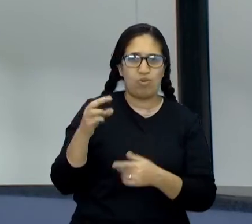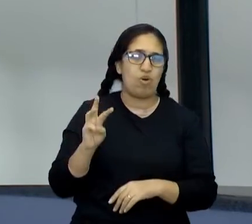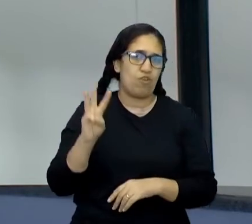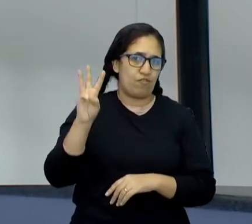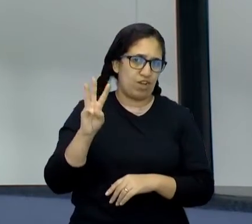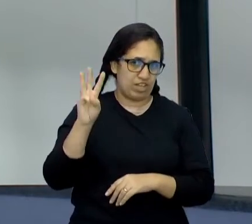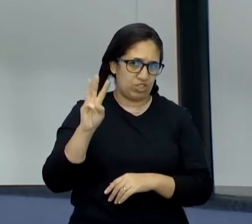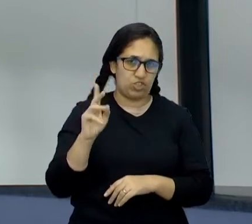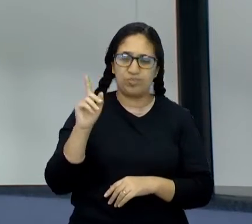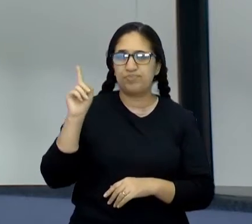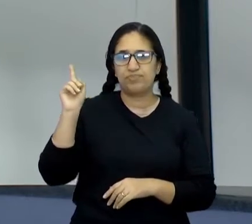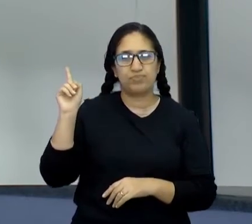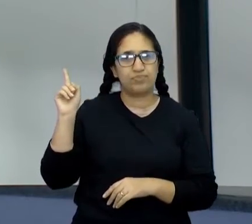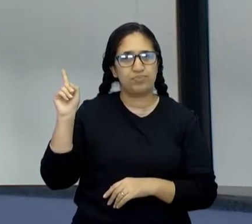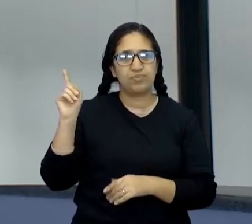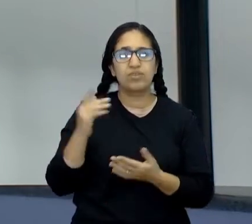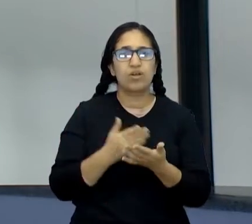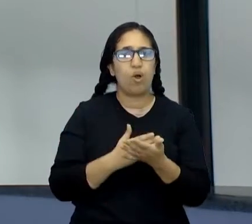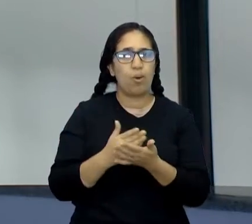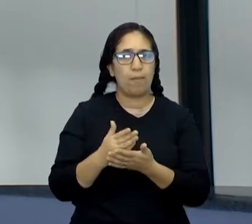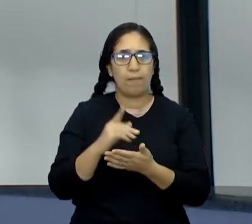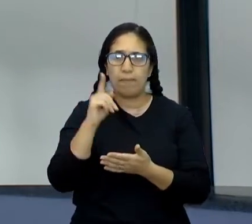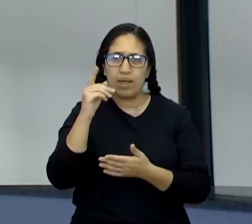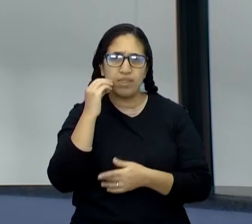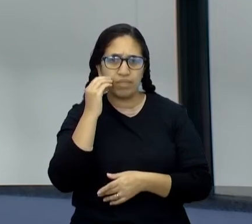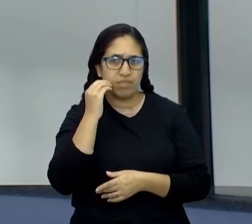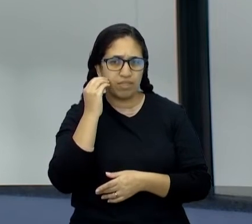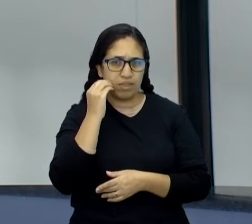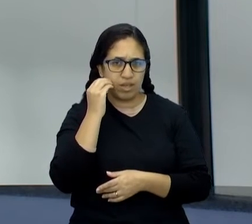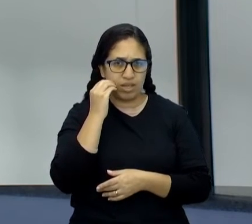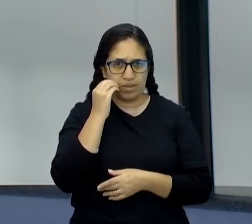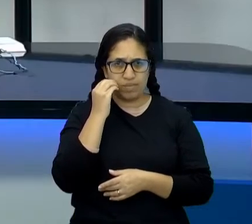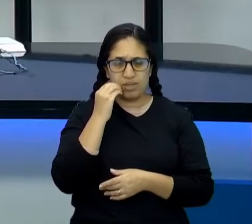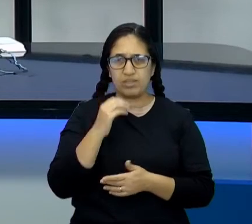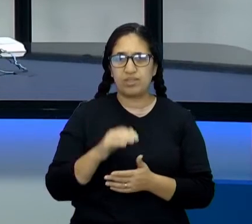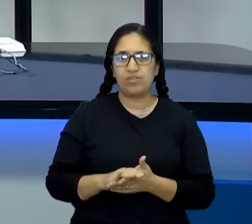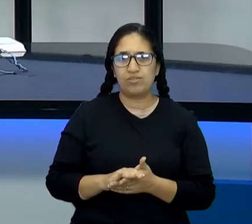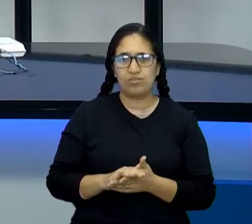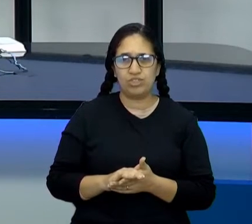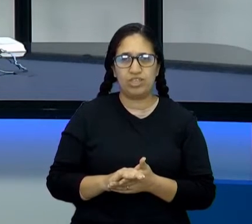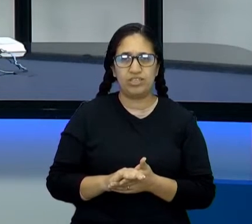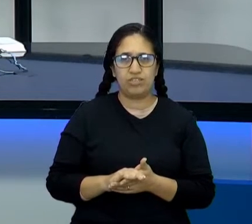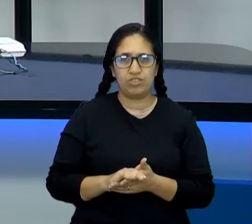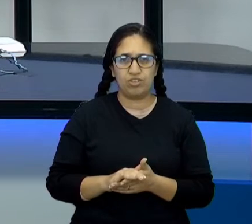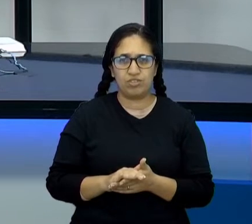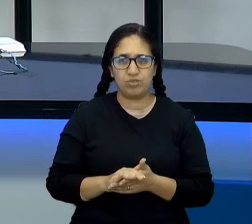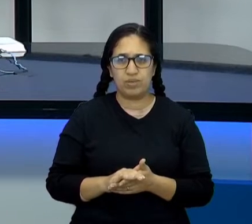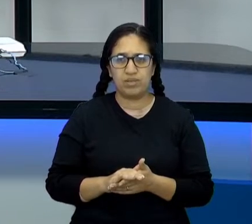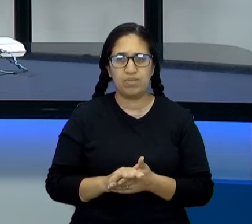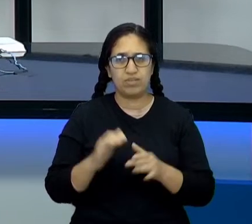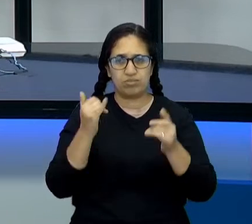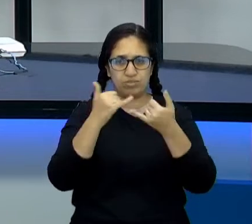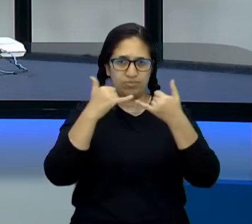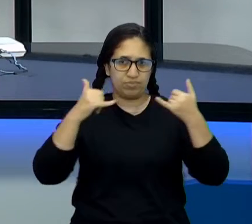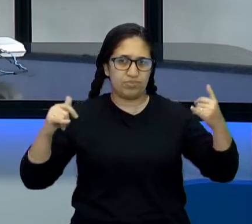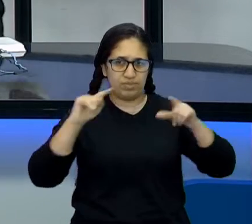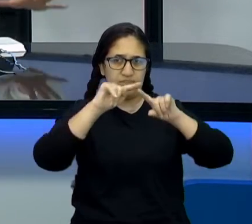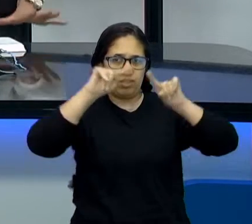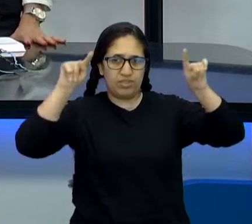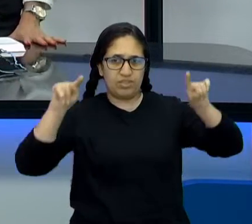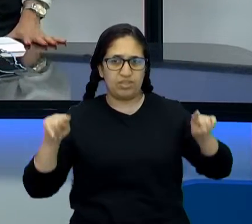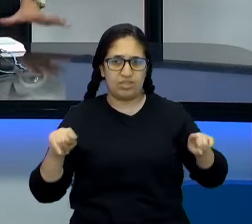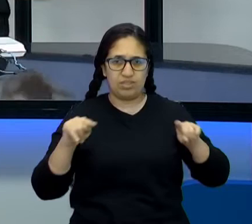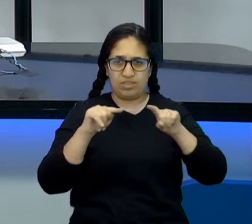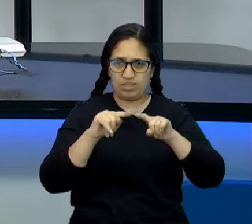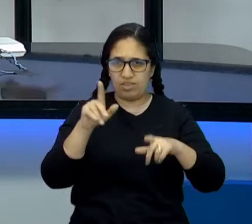beleza? Bom, vamos começar a fazer uns experimentos aqui, ó. A primeira coisa é sobre o circuito elétrico, como funciona. Então, eu vou me